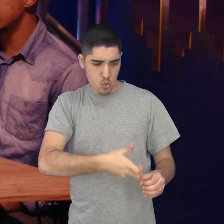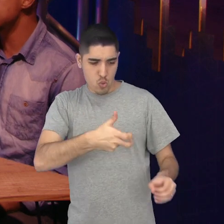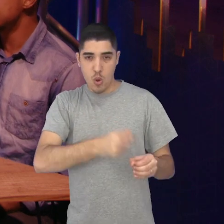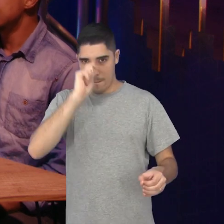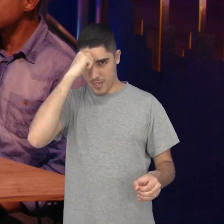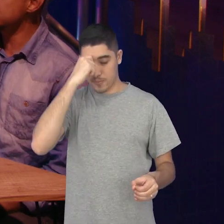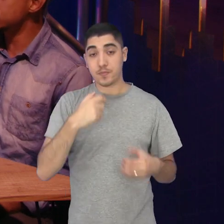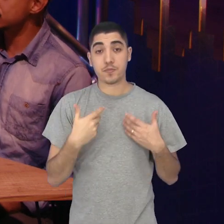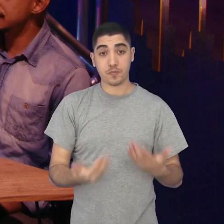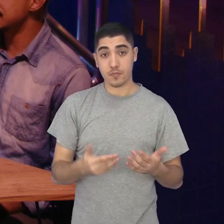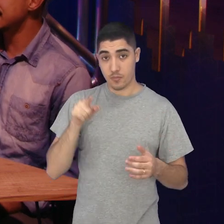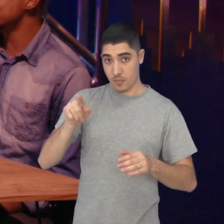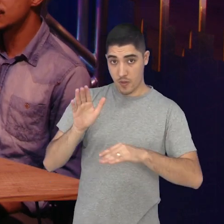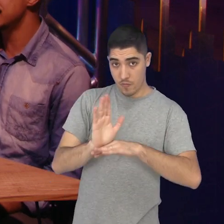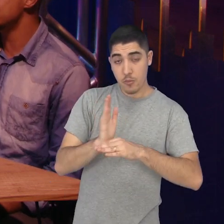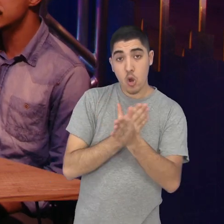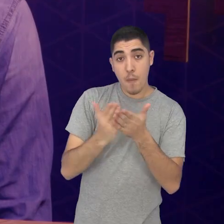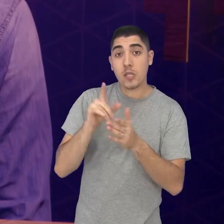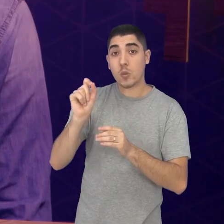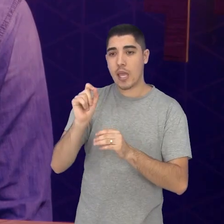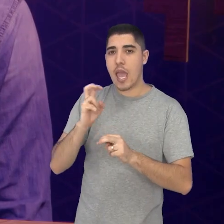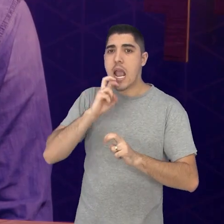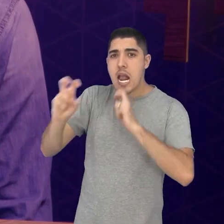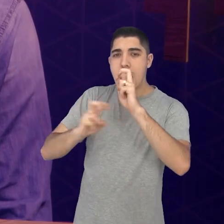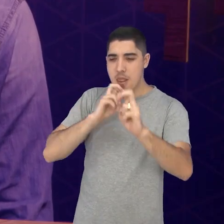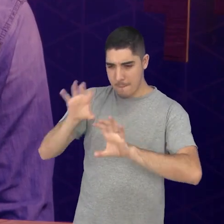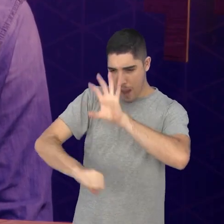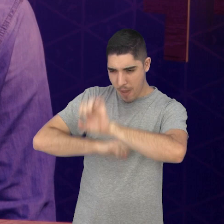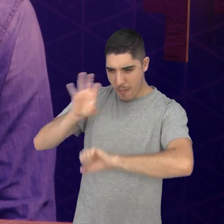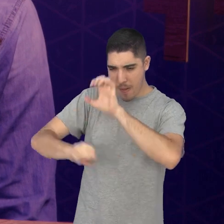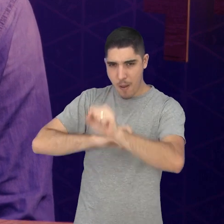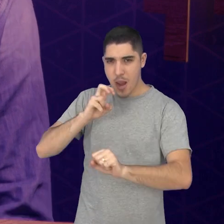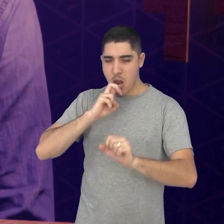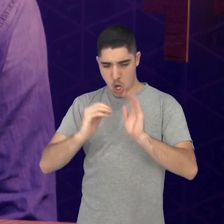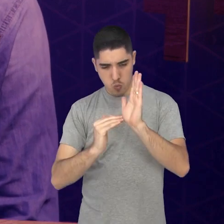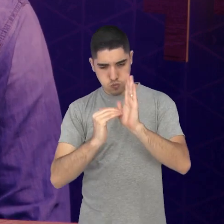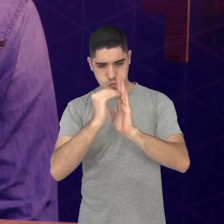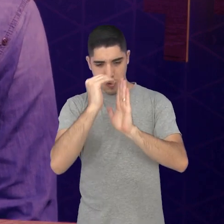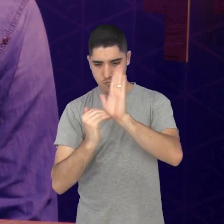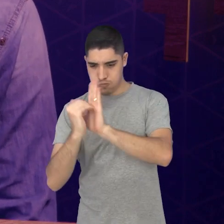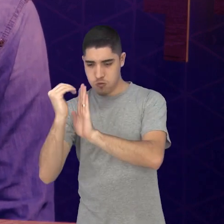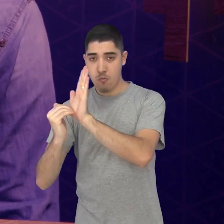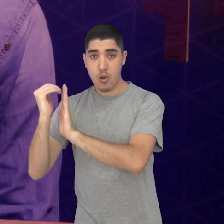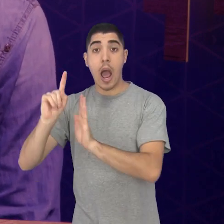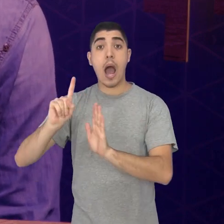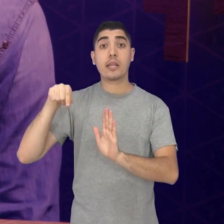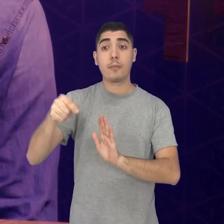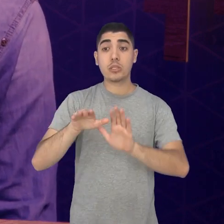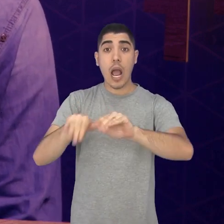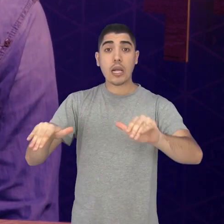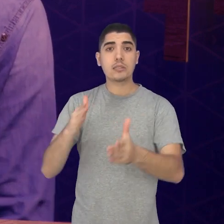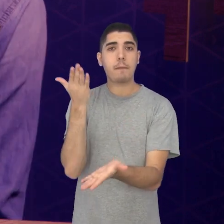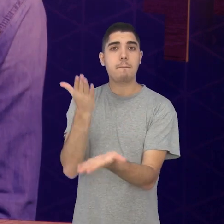os gás. E em Monstros S.A. eles começam a usar muito o grito, até um momento que as crianças não